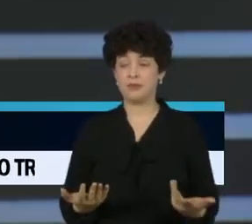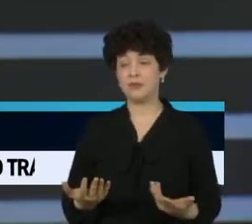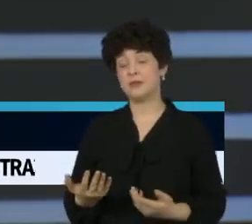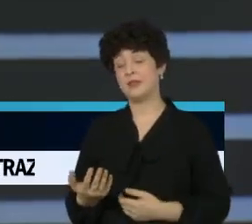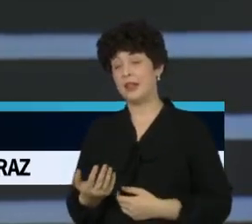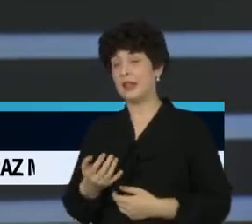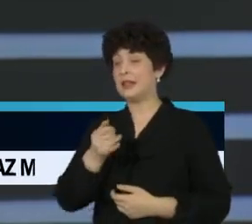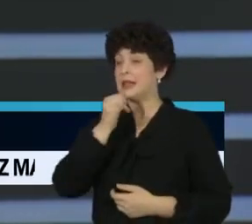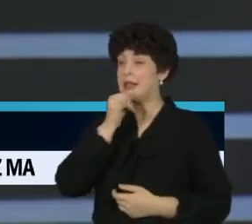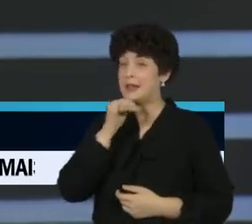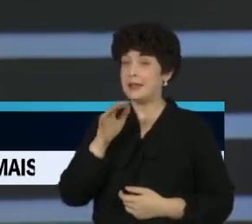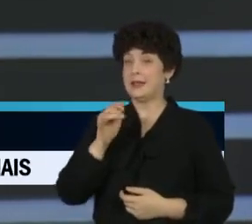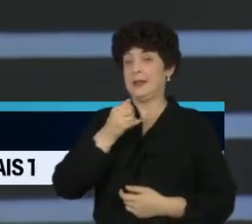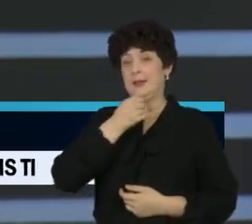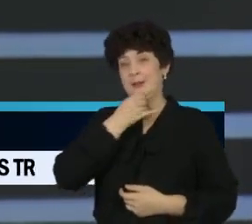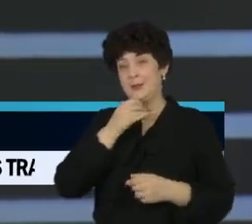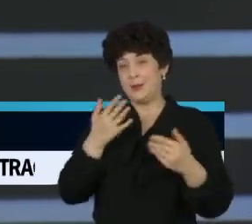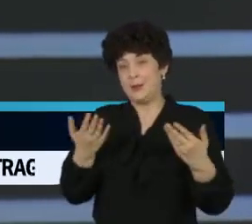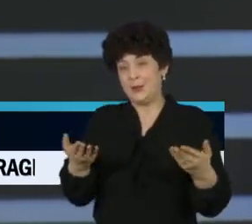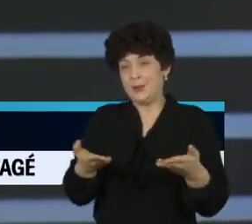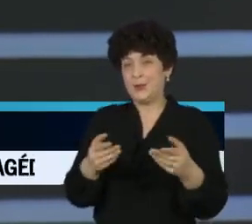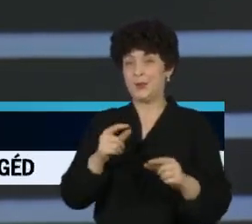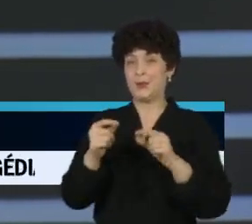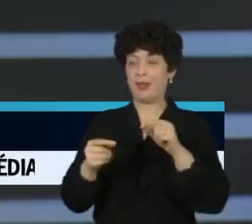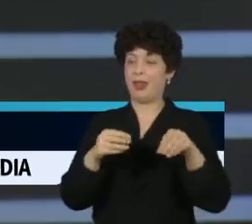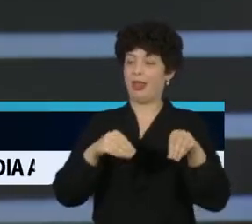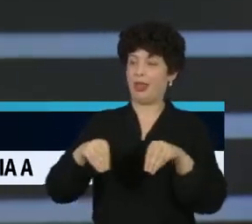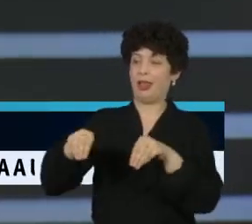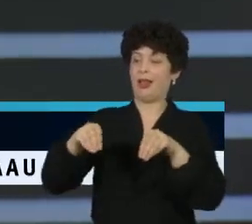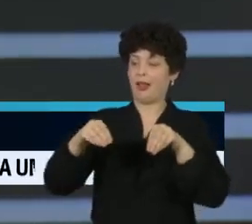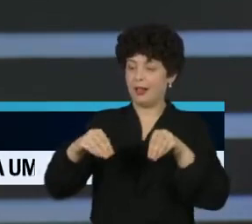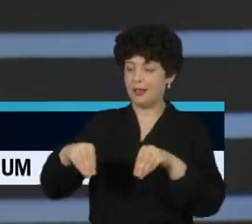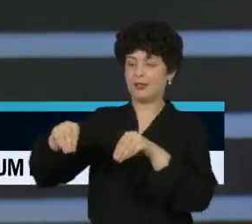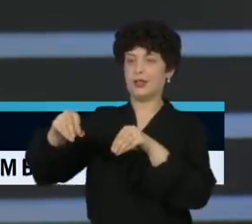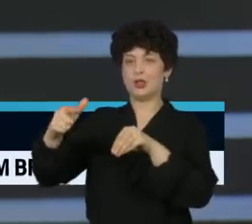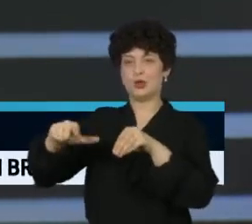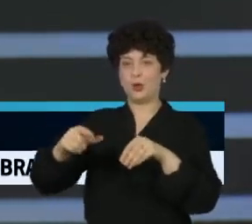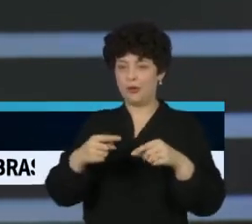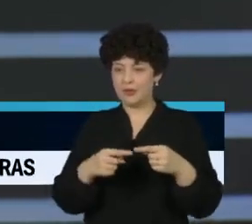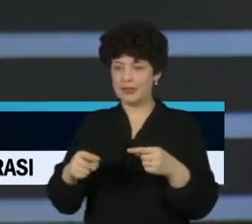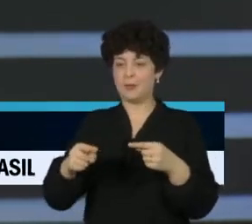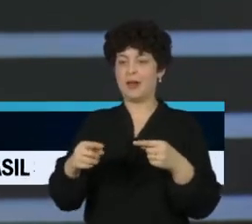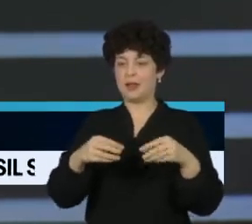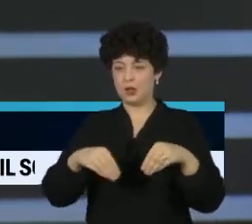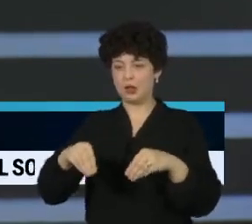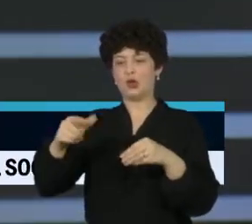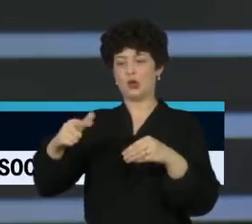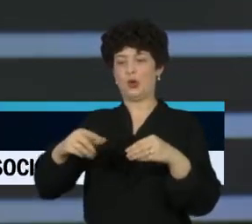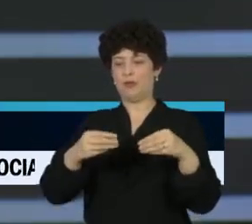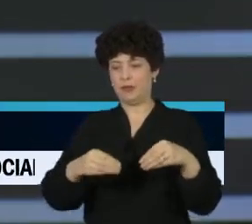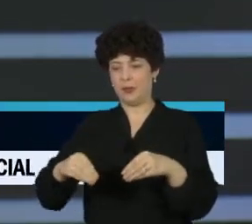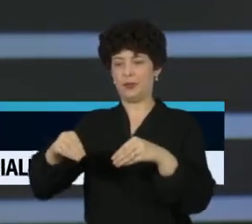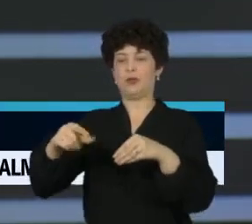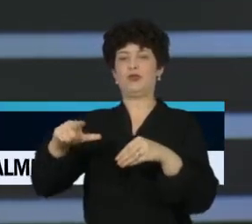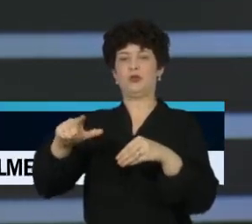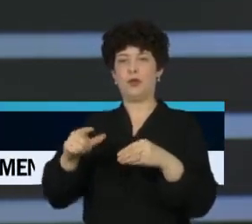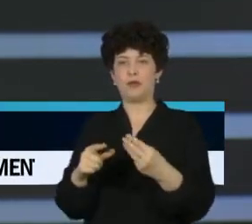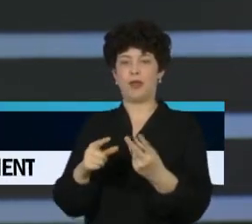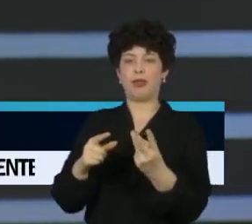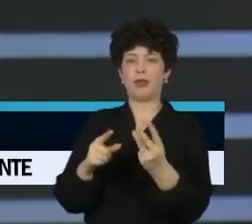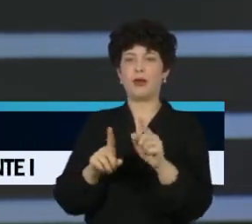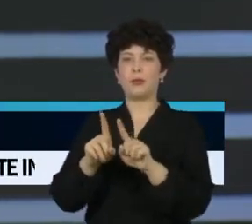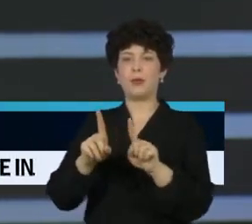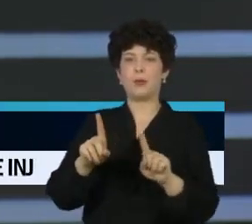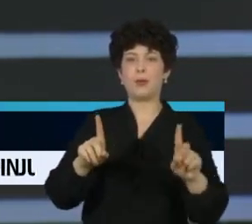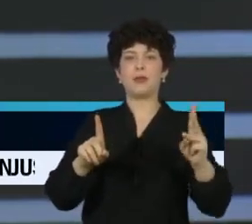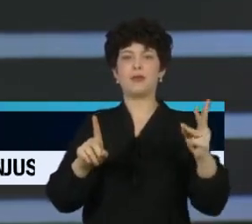Uma das coisas mais tristes de se ver hoje é esse adiamento toda semana das decisões para sair ou não sair a terceira via.